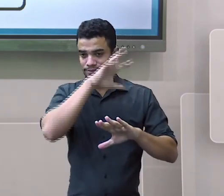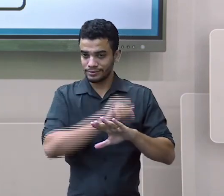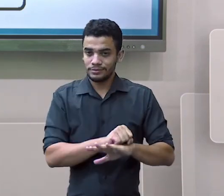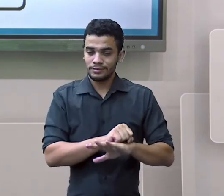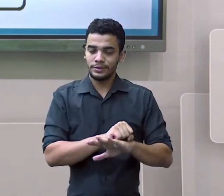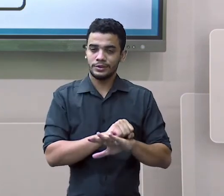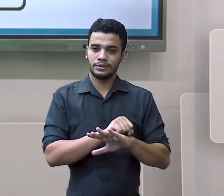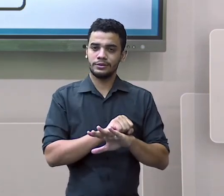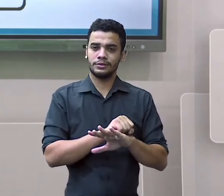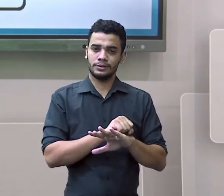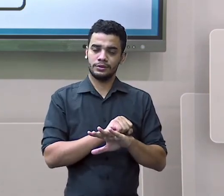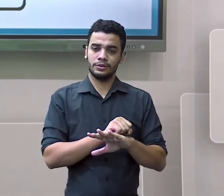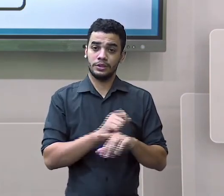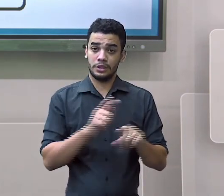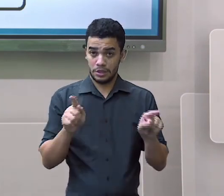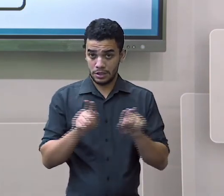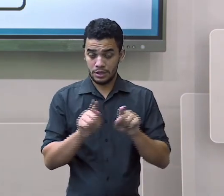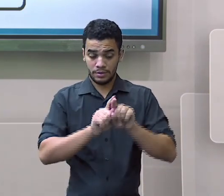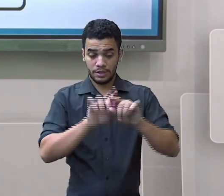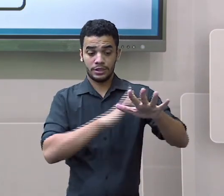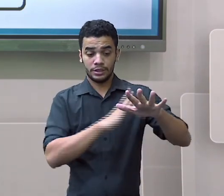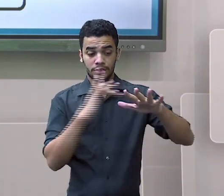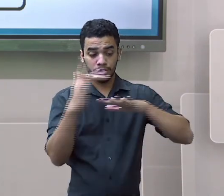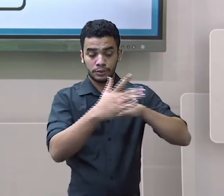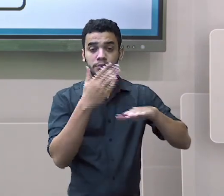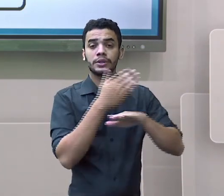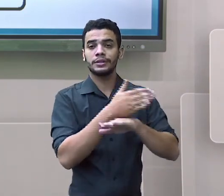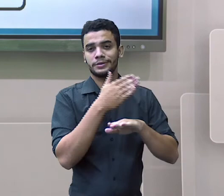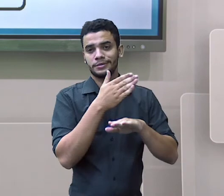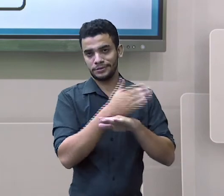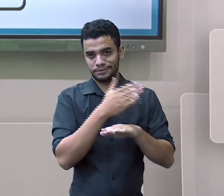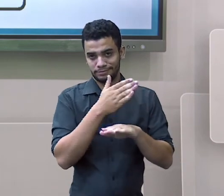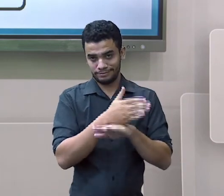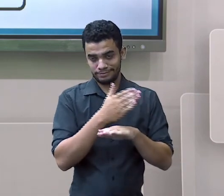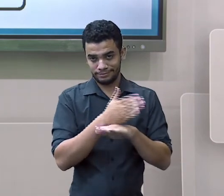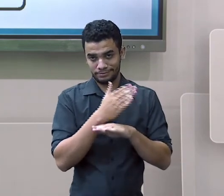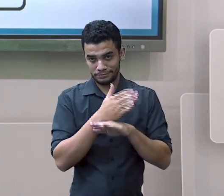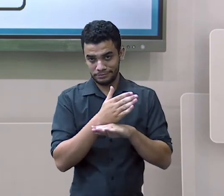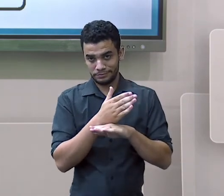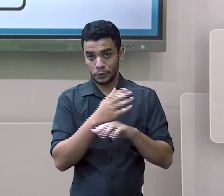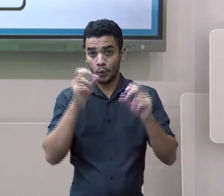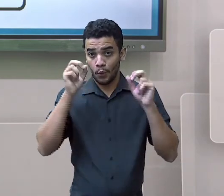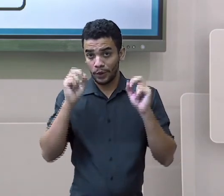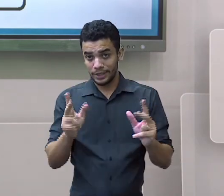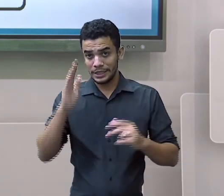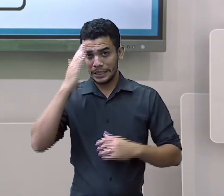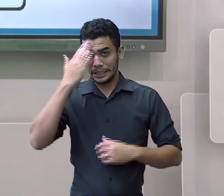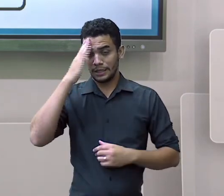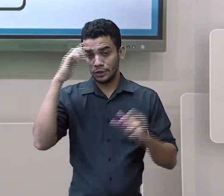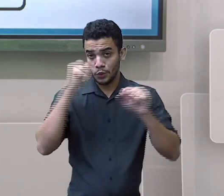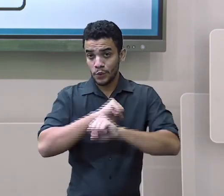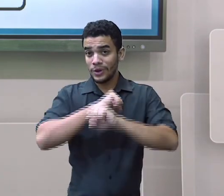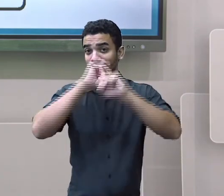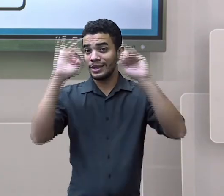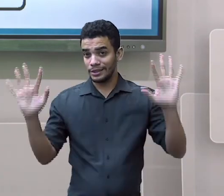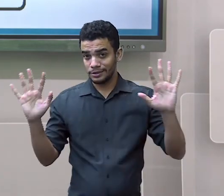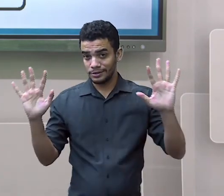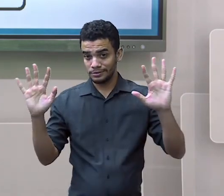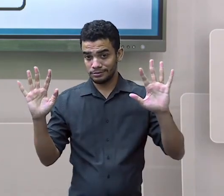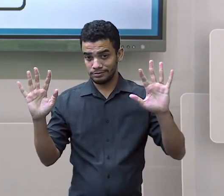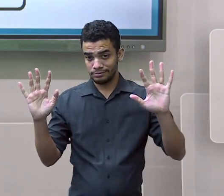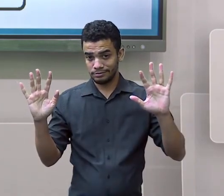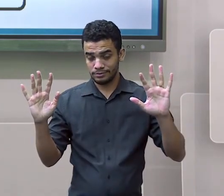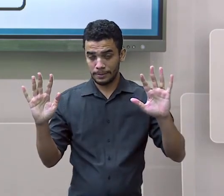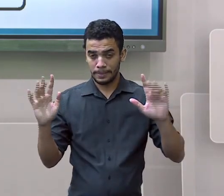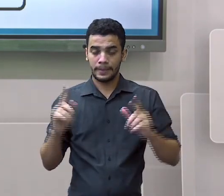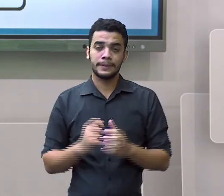do YouTube e acesse nossas redes sociais SMED GV para você.